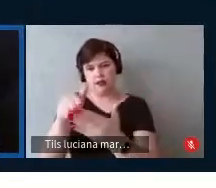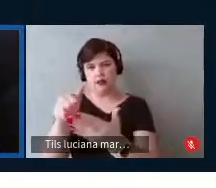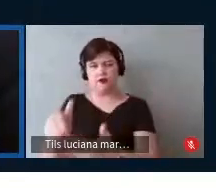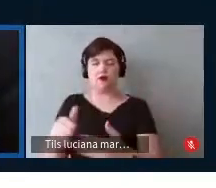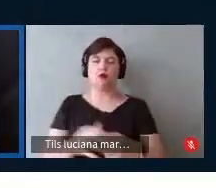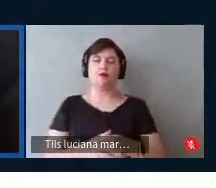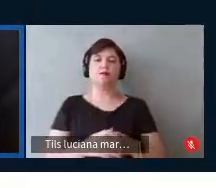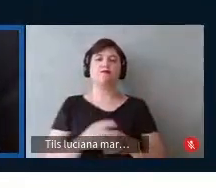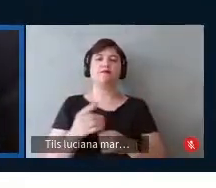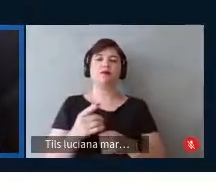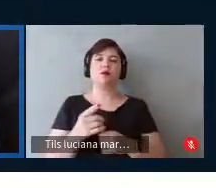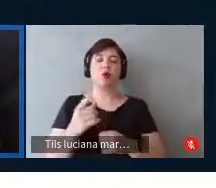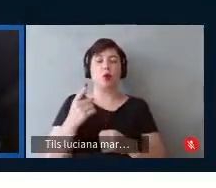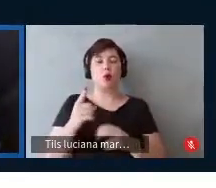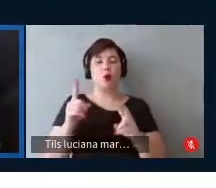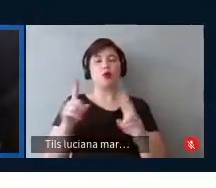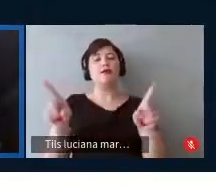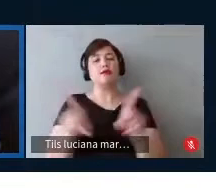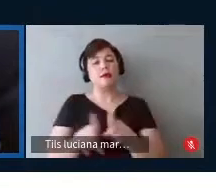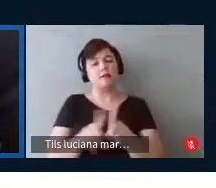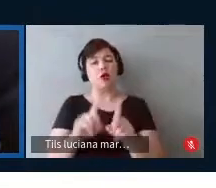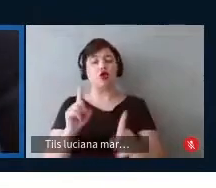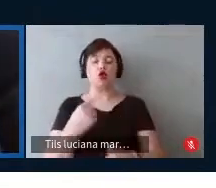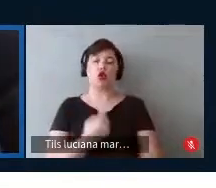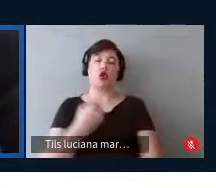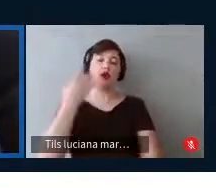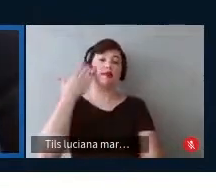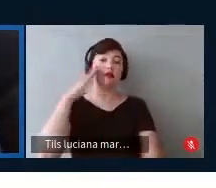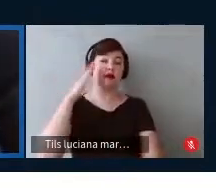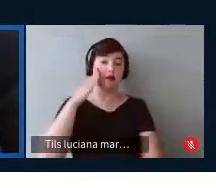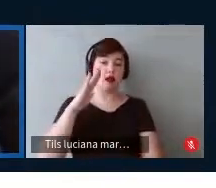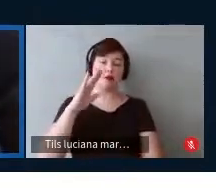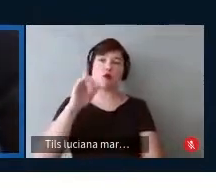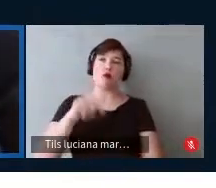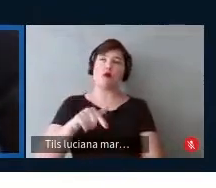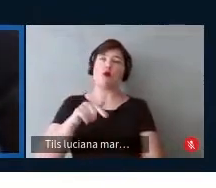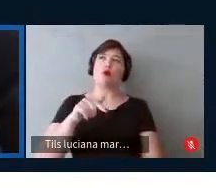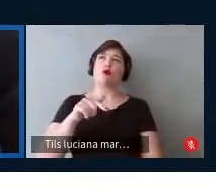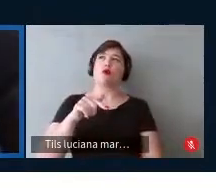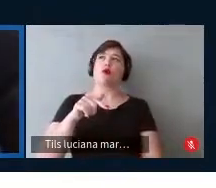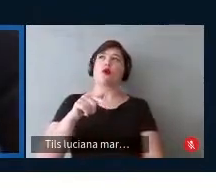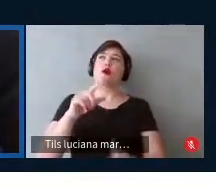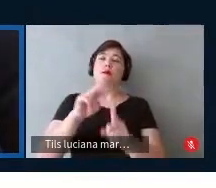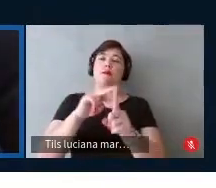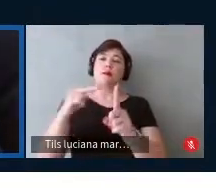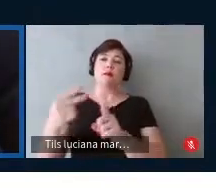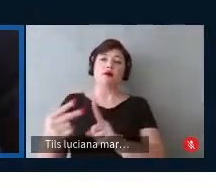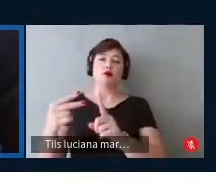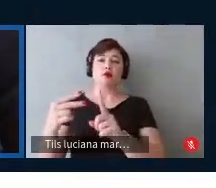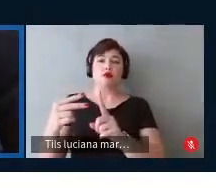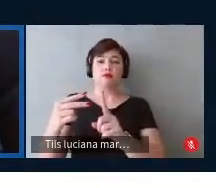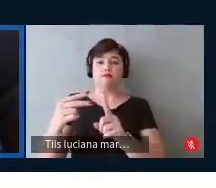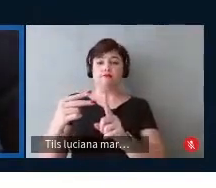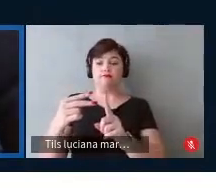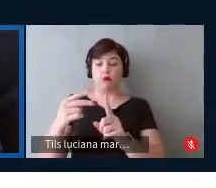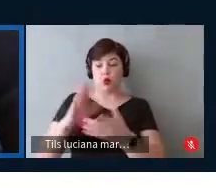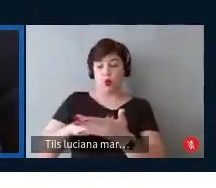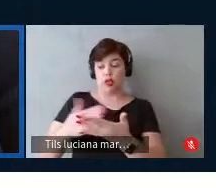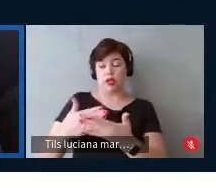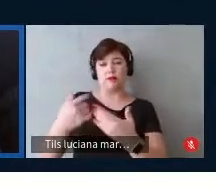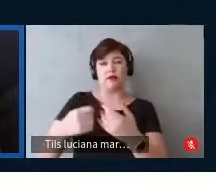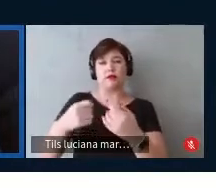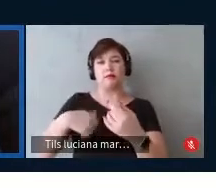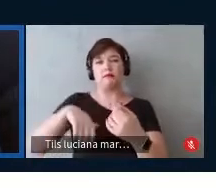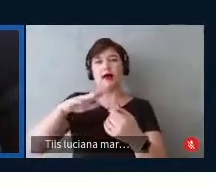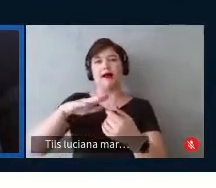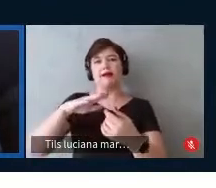E uma última situação é que a gente entende que a perspectiva sobre o olhar do intérprete tem que ser mais holístico, né?